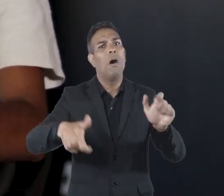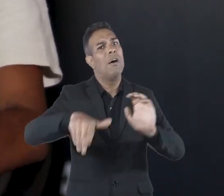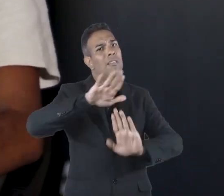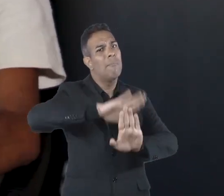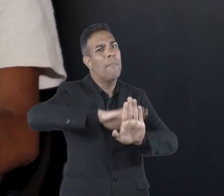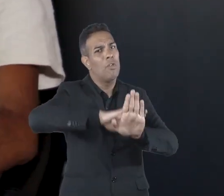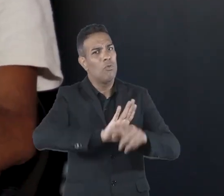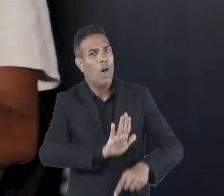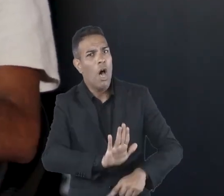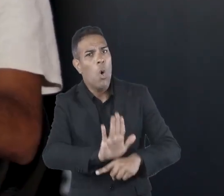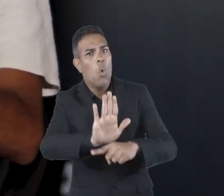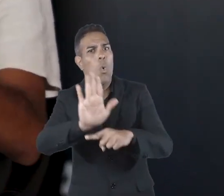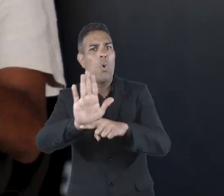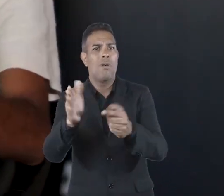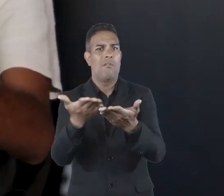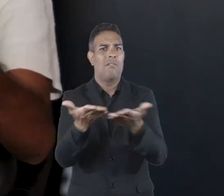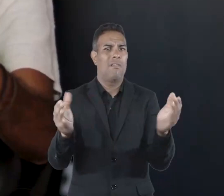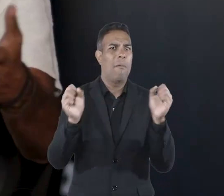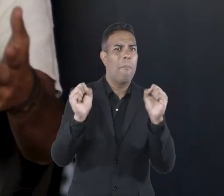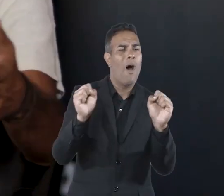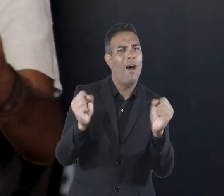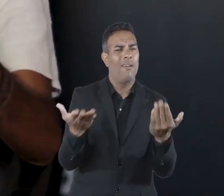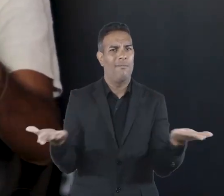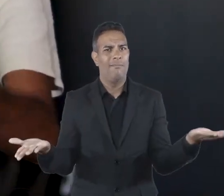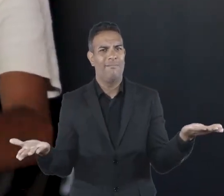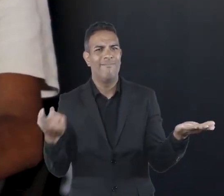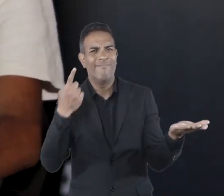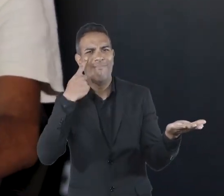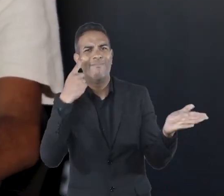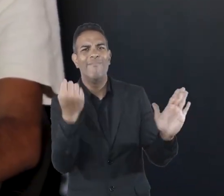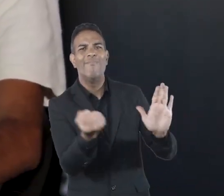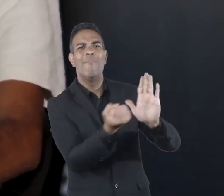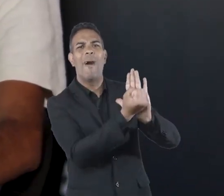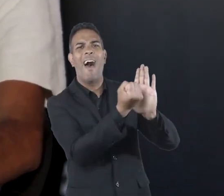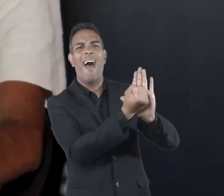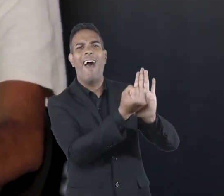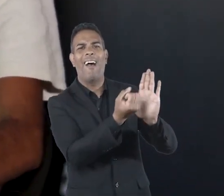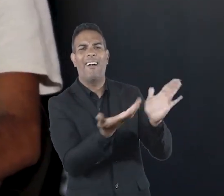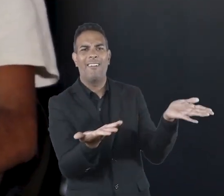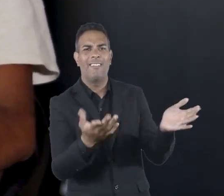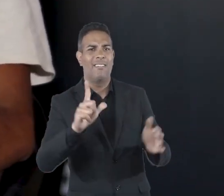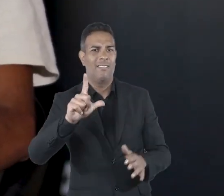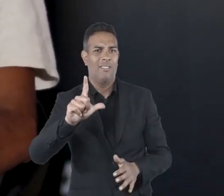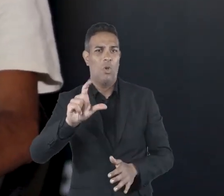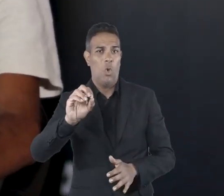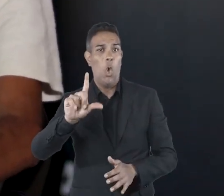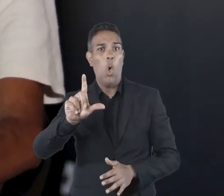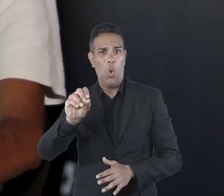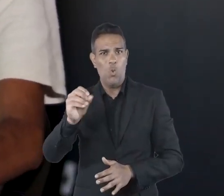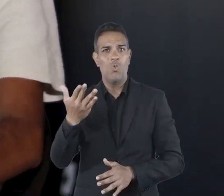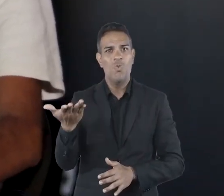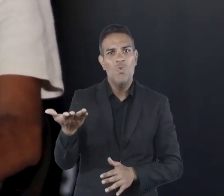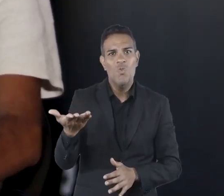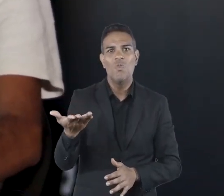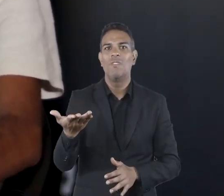muitas vezes não é ninguém além de pessoas querendo ajudar. Às vezes você pode ver um